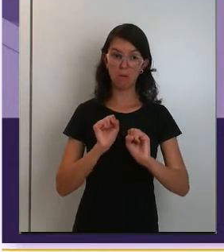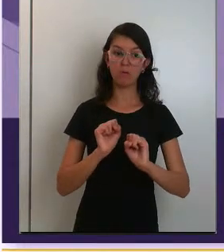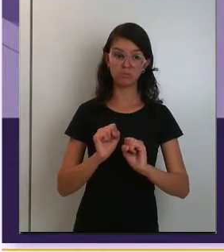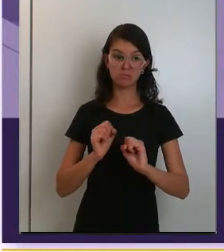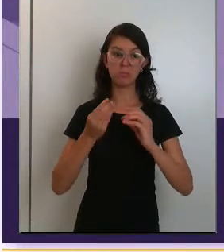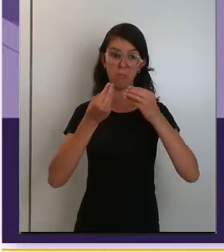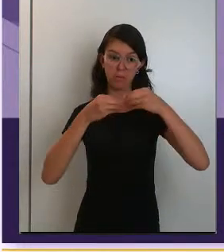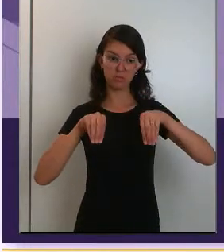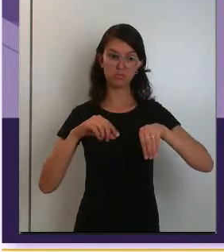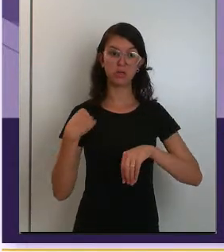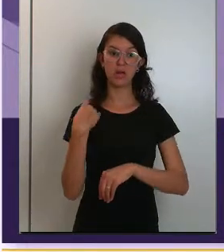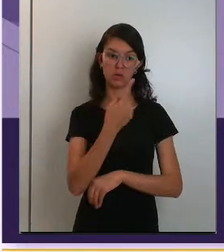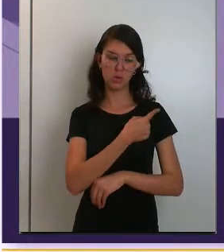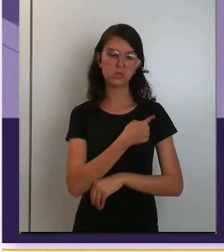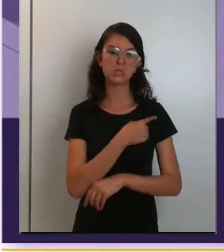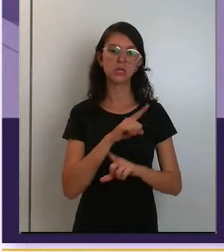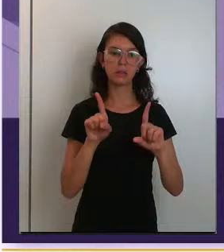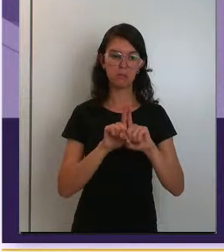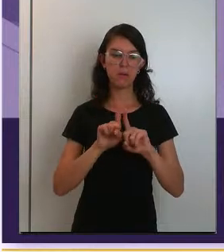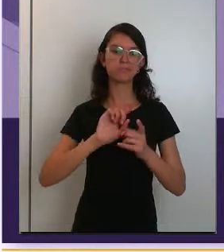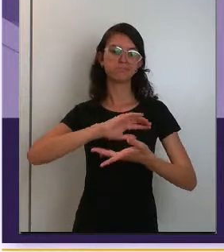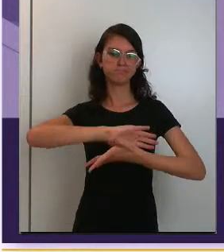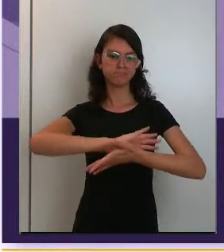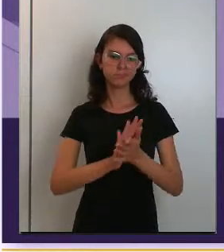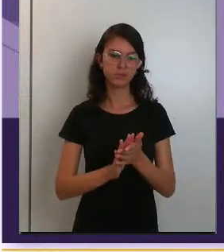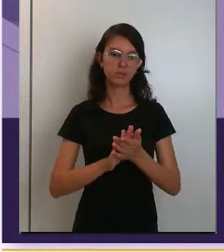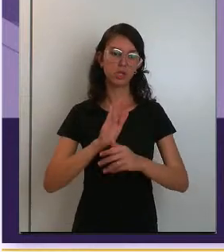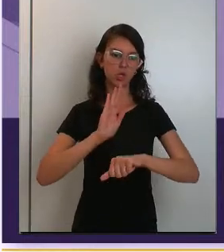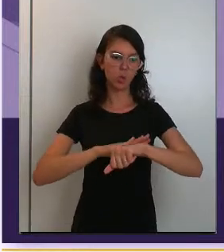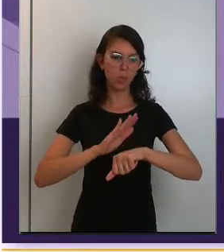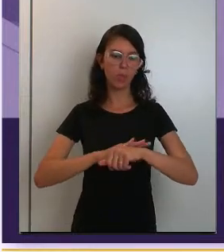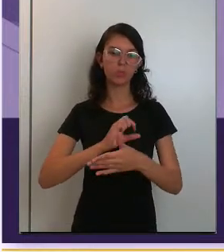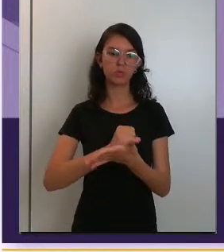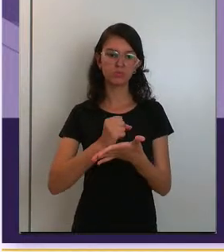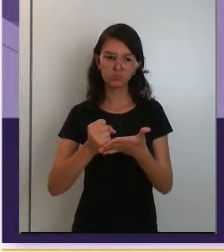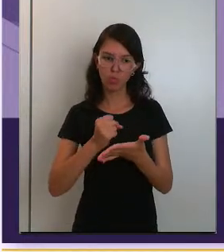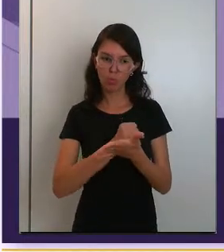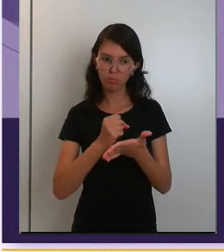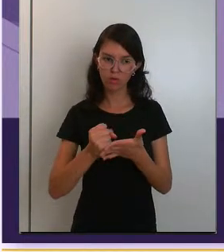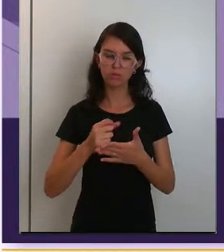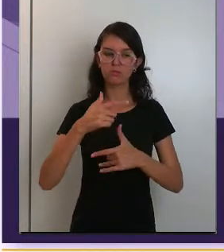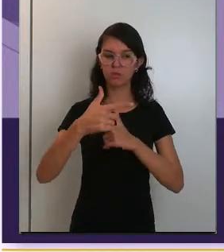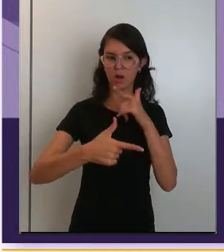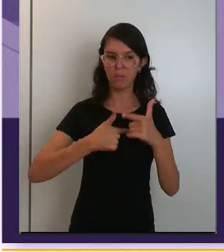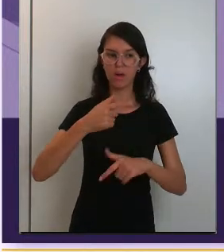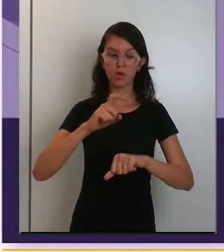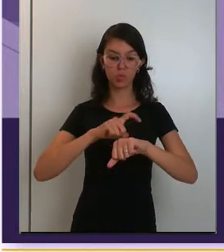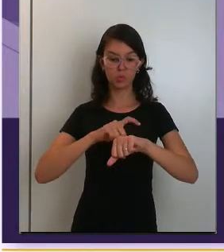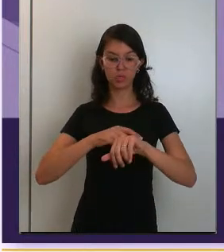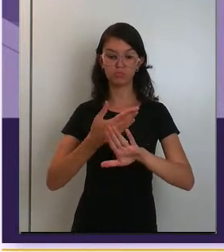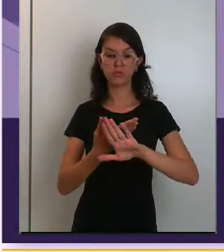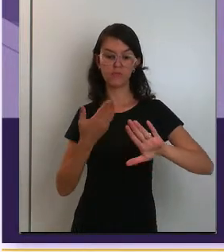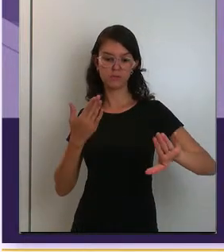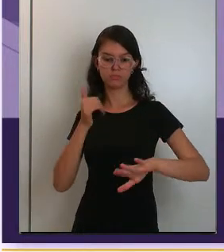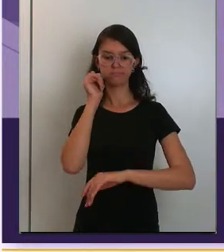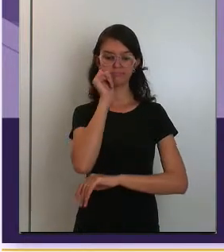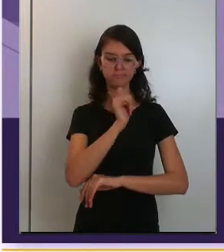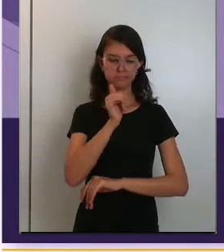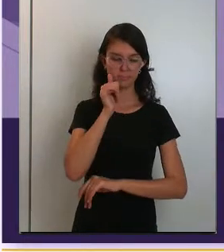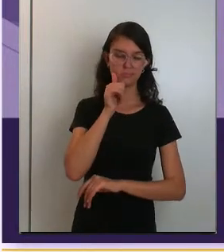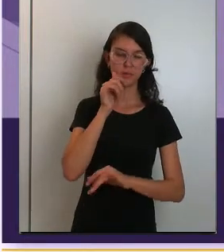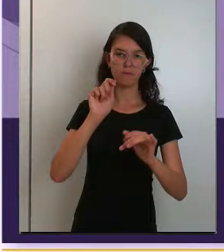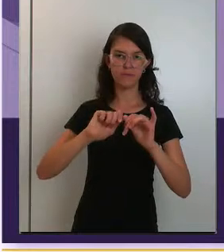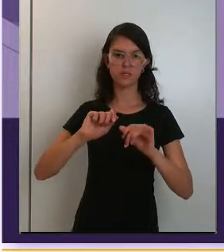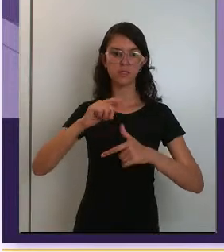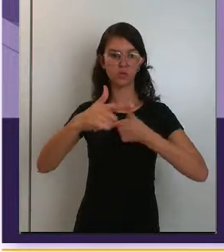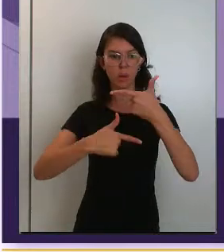além de servir como um pretexto para a discriminação da mulher no momento da contratação no emprego. O tempo de afastamento da mulher para exercer esses trabalhos